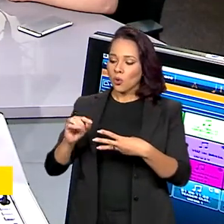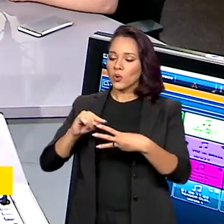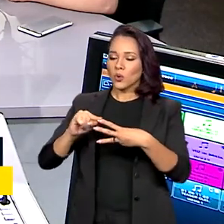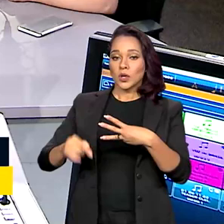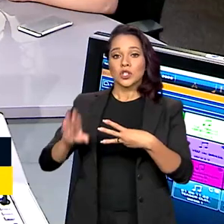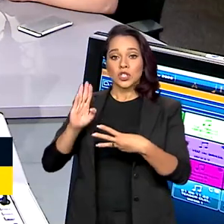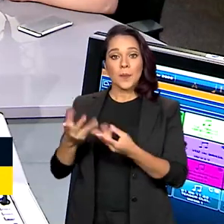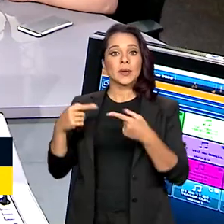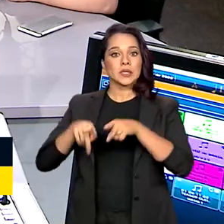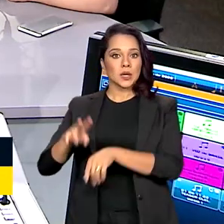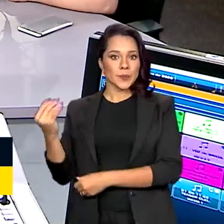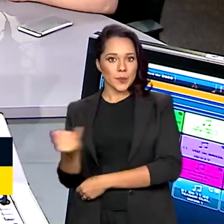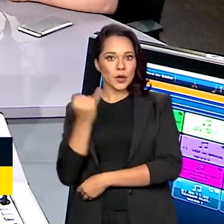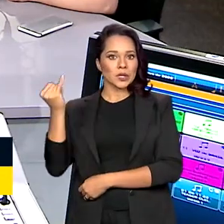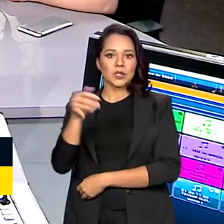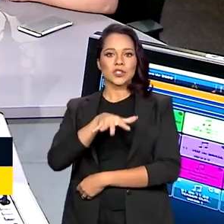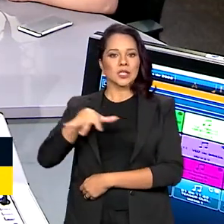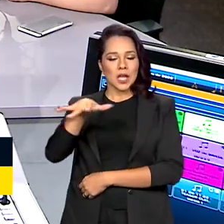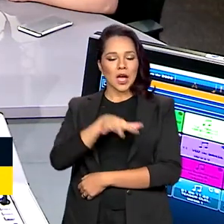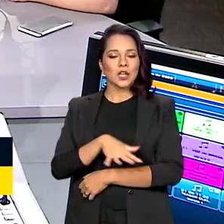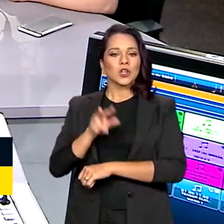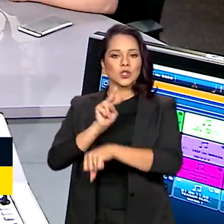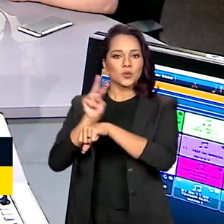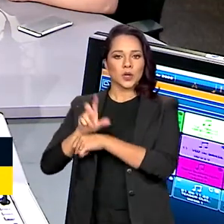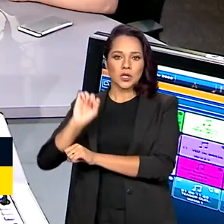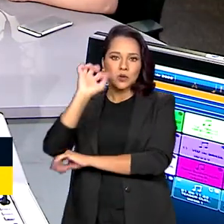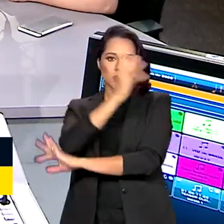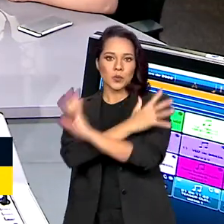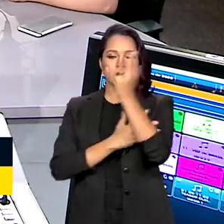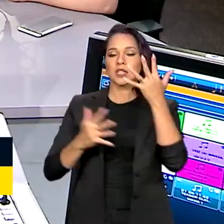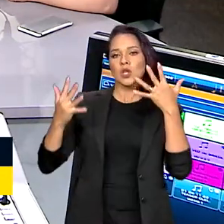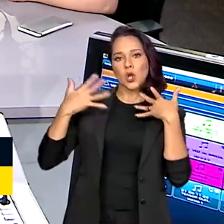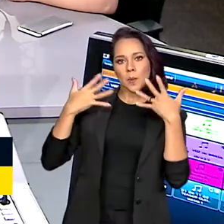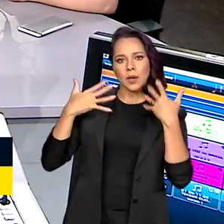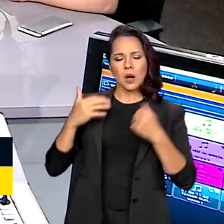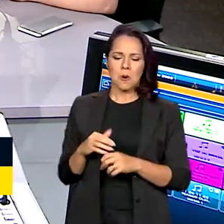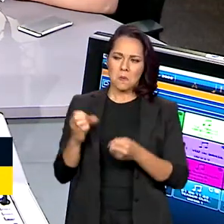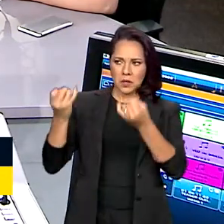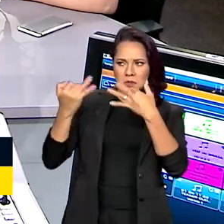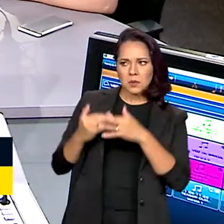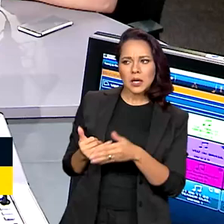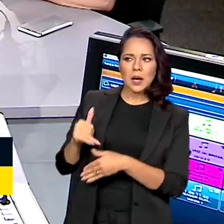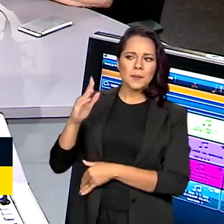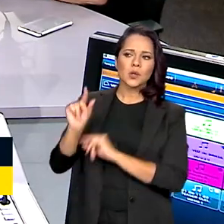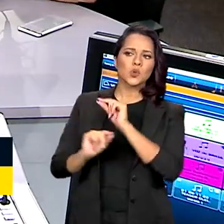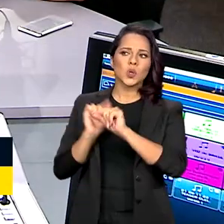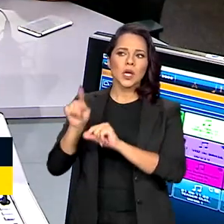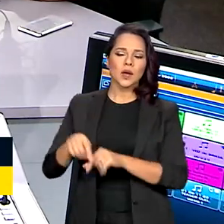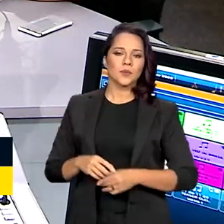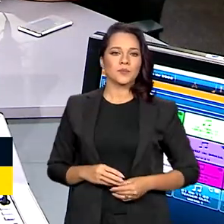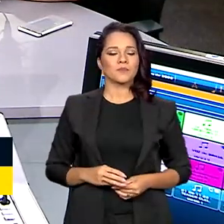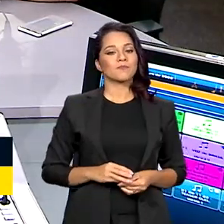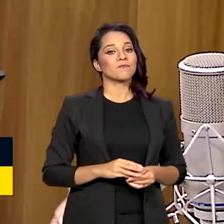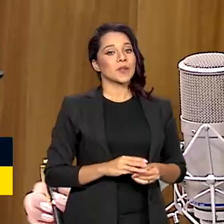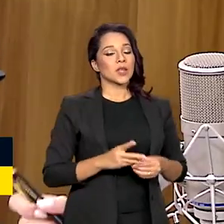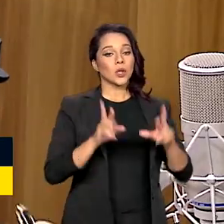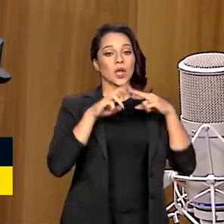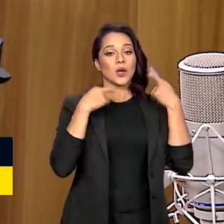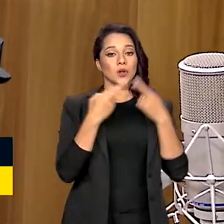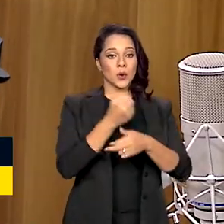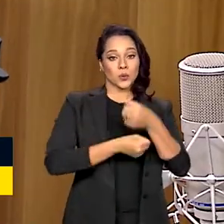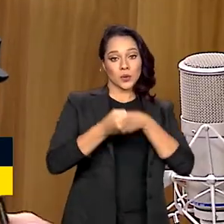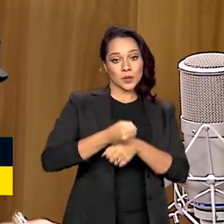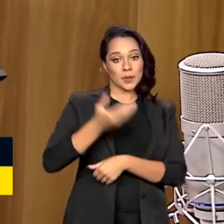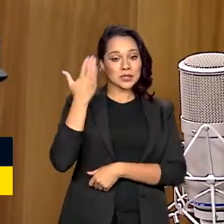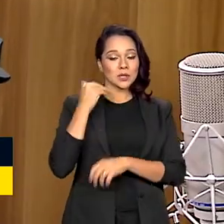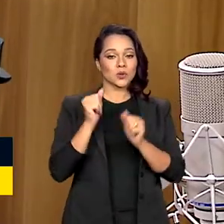passos para uma parceria importante na parte de conservação de florestas tropicais. O senhor pode explicar um pouquinho para a gente do que se trata isso? Na conferência do ano